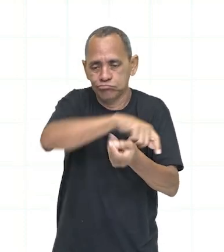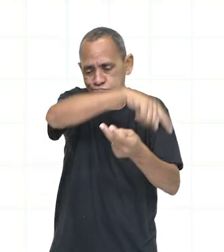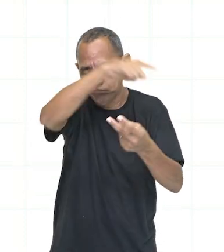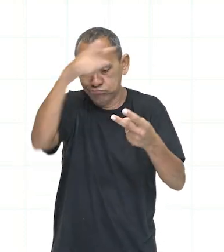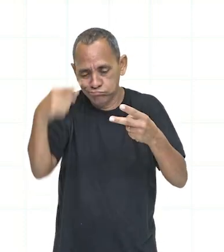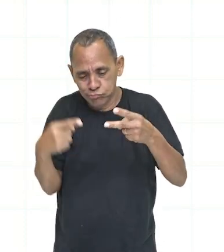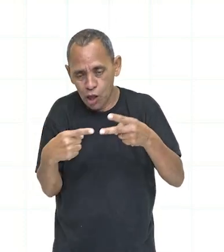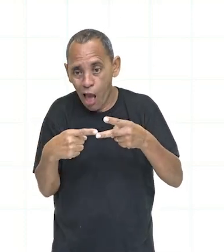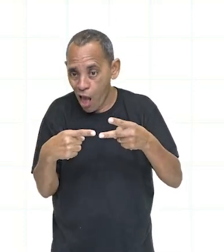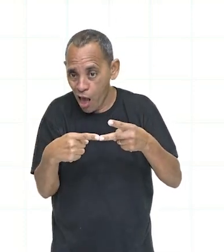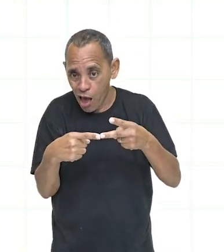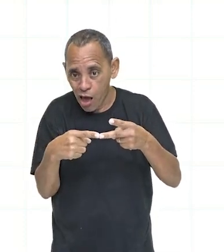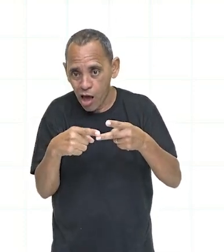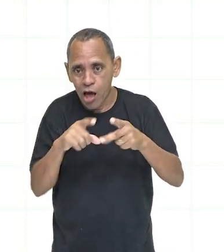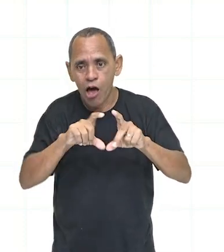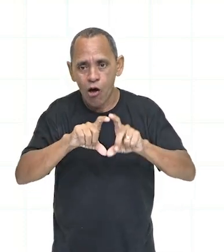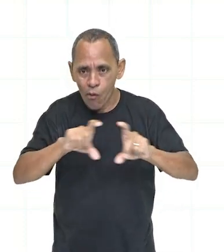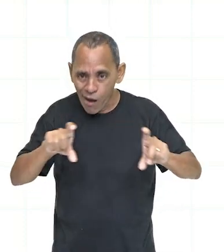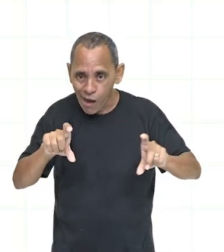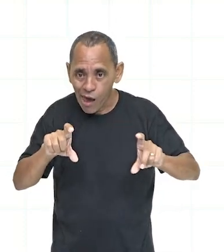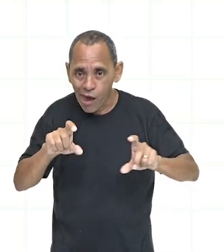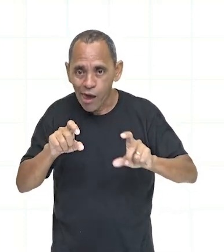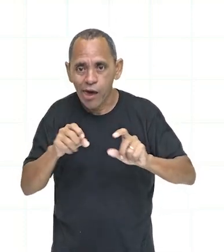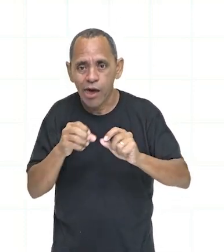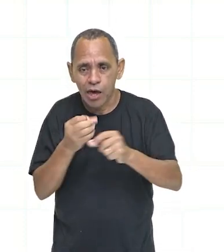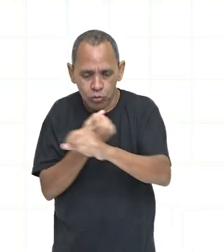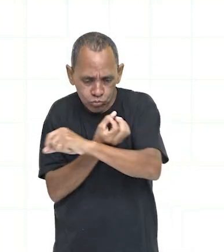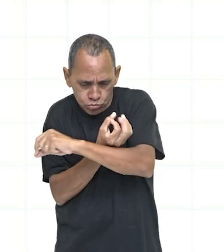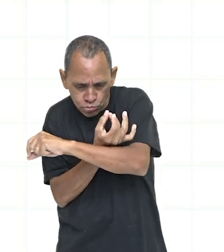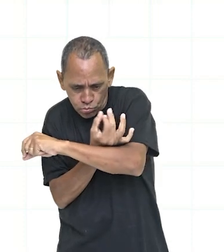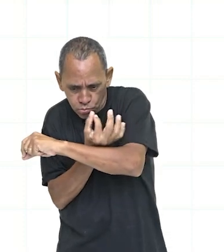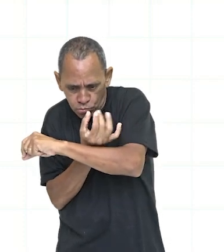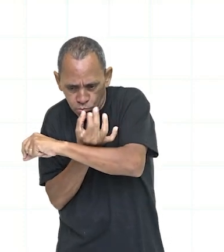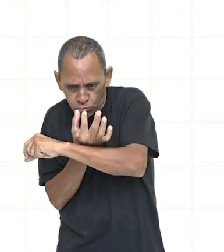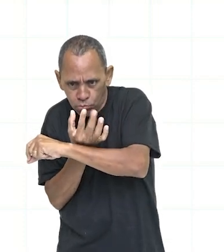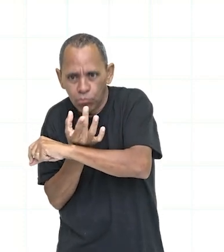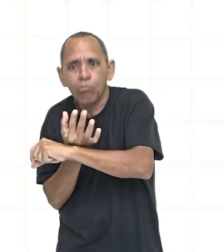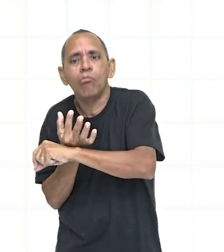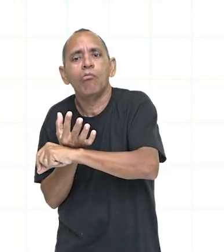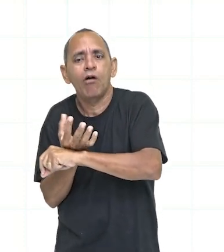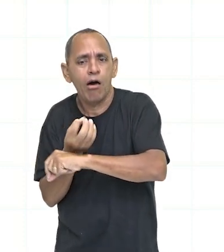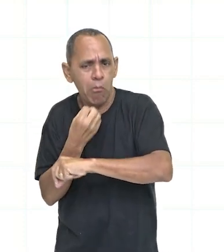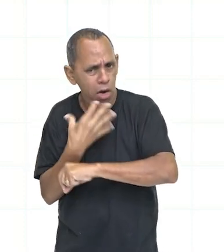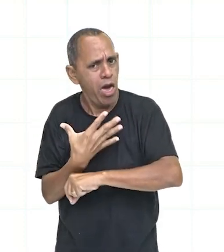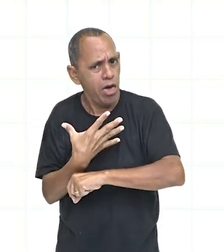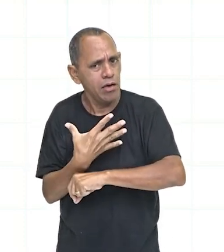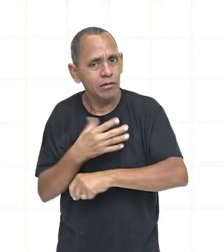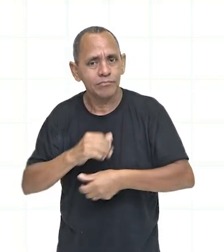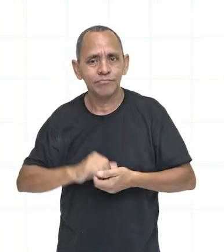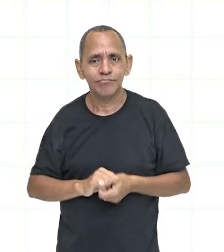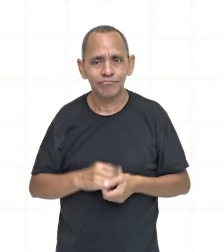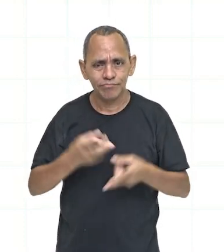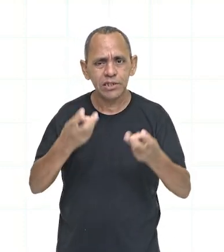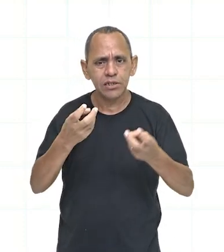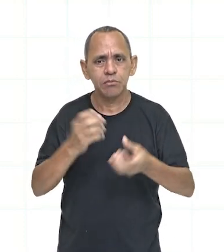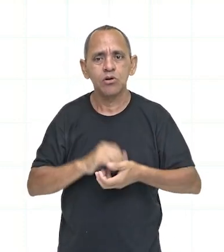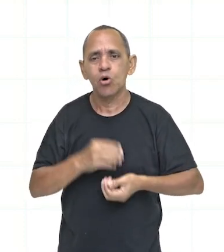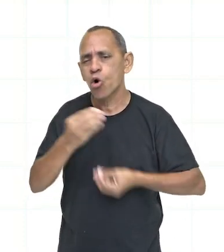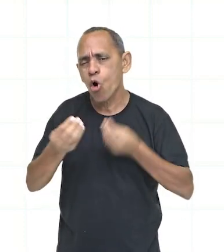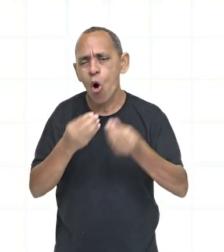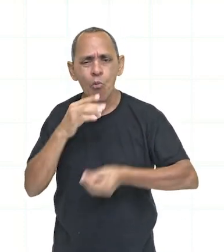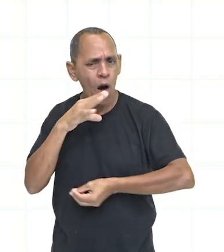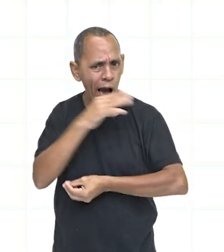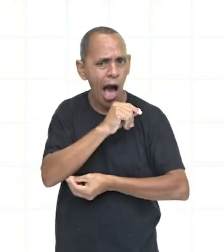que define isso, se eu regar as plantas regularmente, elas crescerão bem, né, elas crescerão